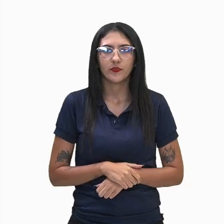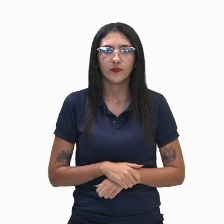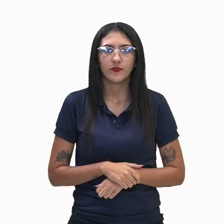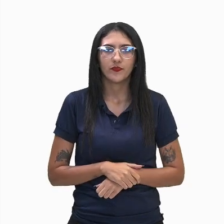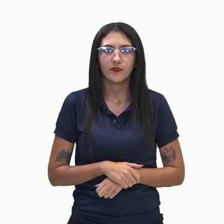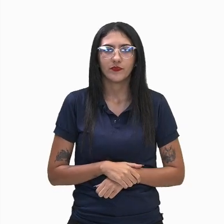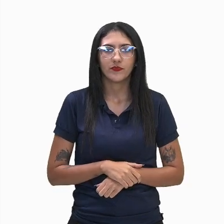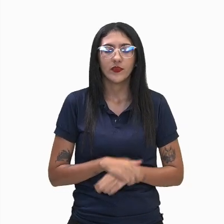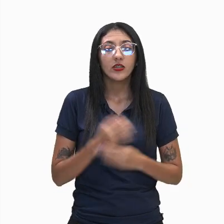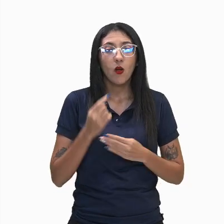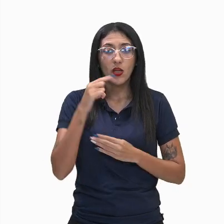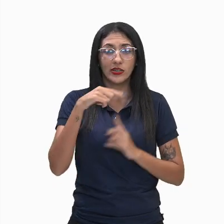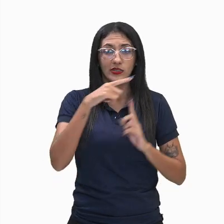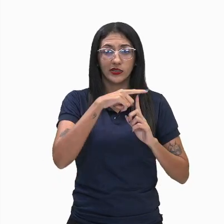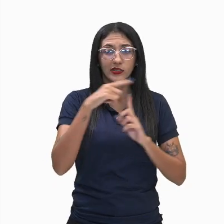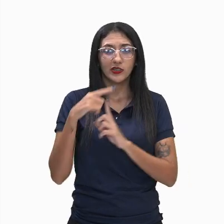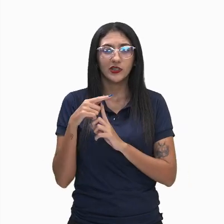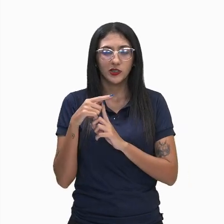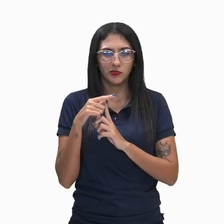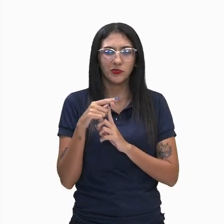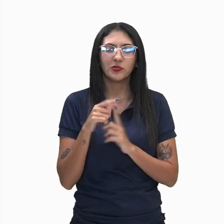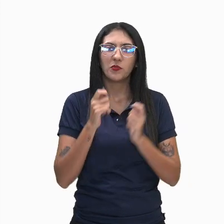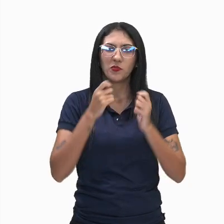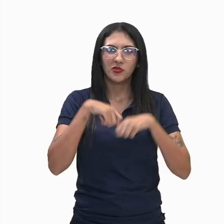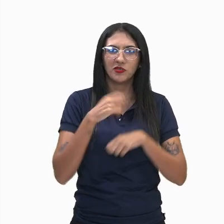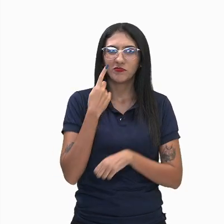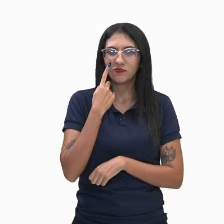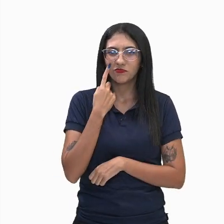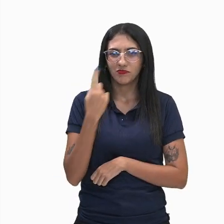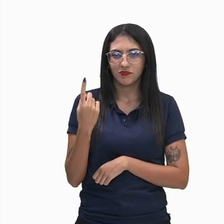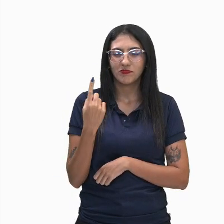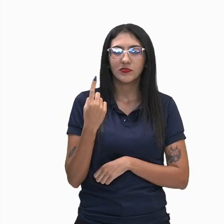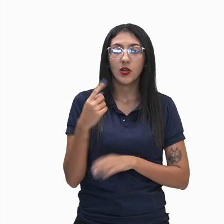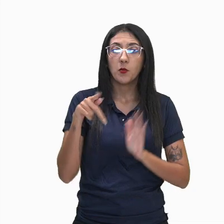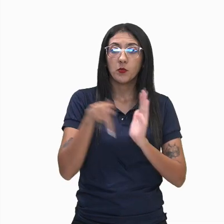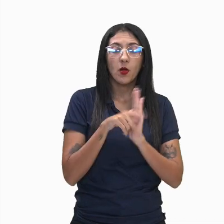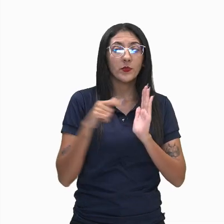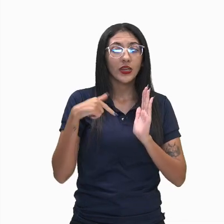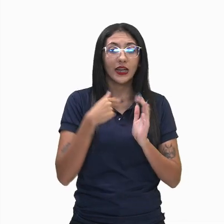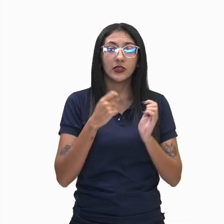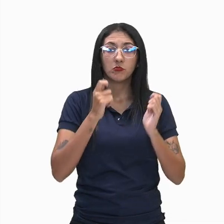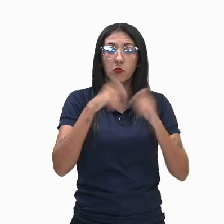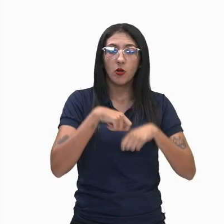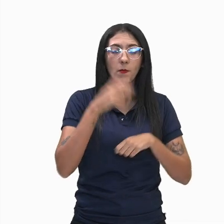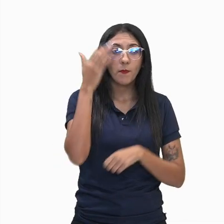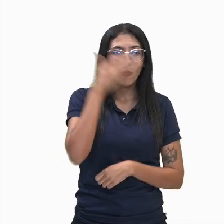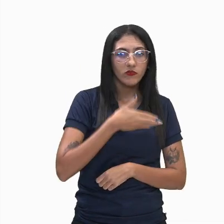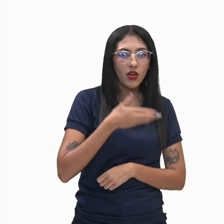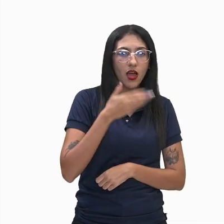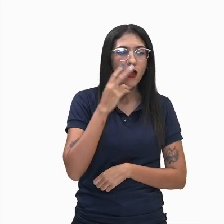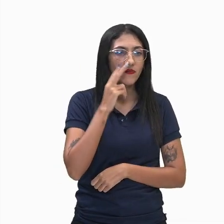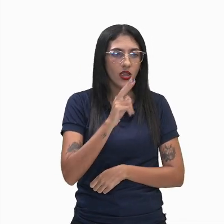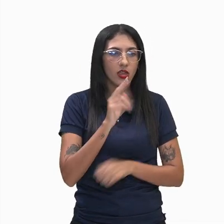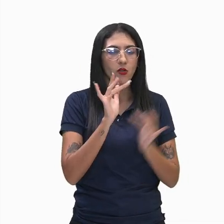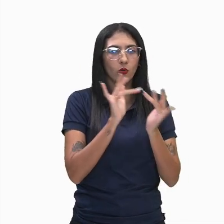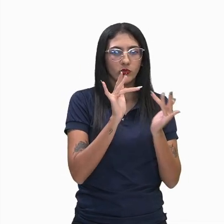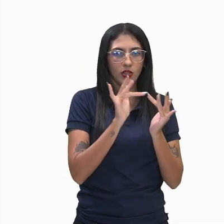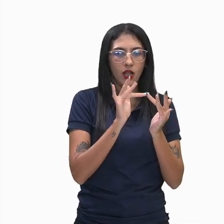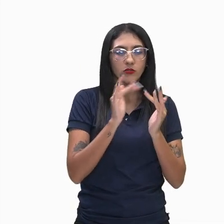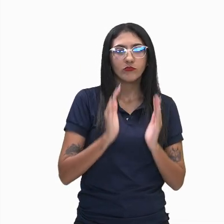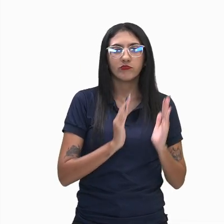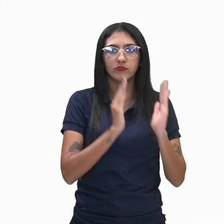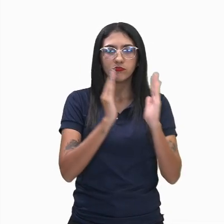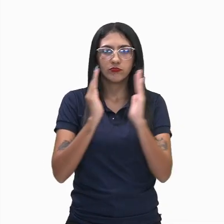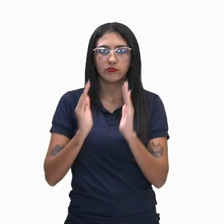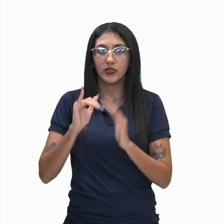de fonte, né, como estamos percebendo agora, os tipos de fonte histórica material, nós temos também